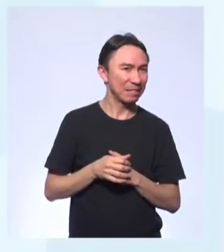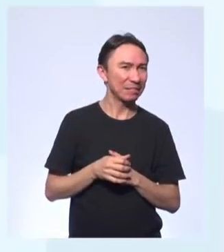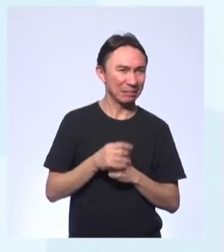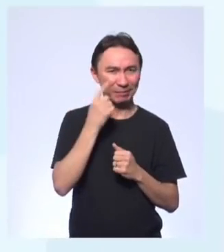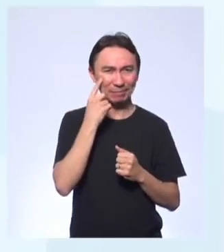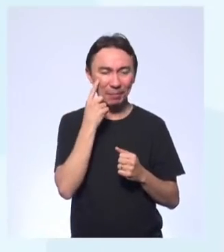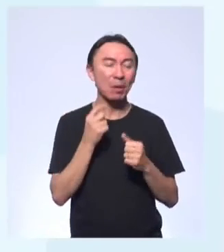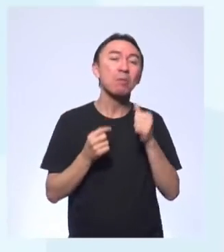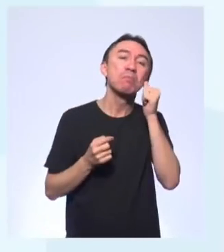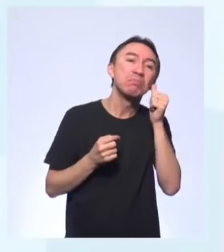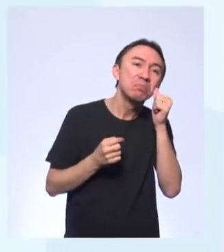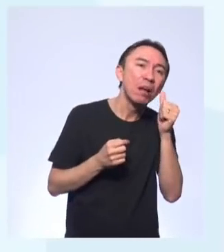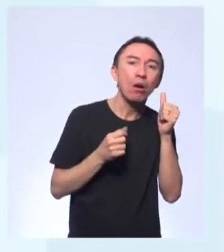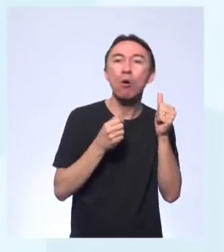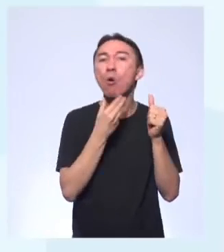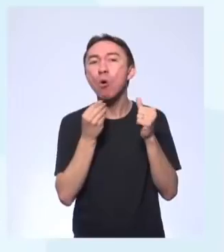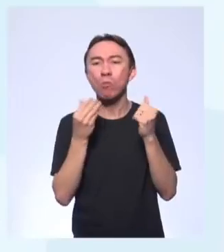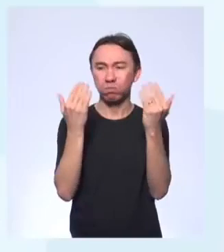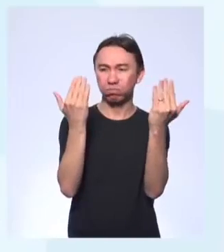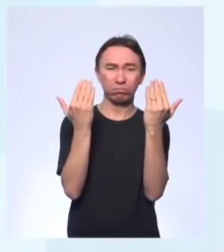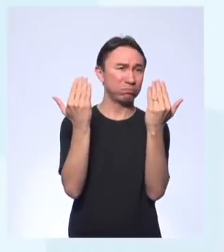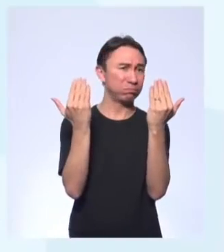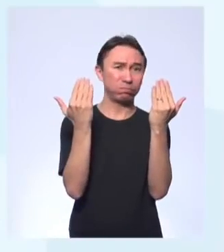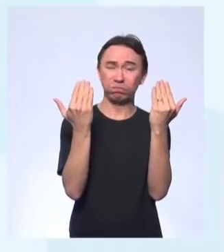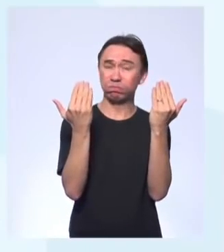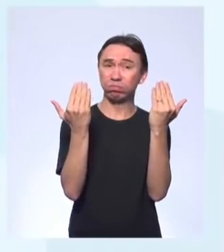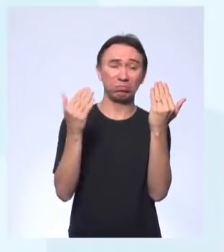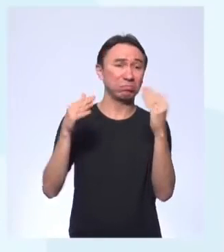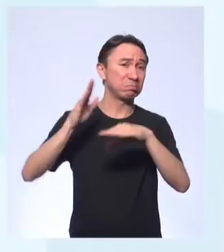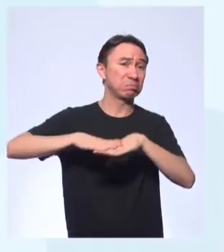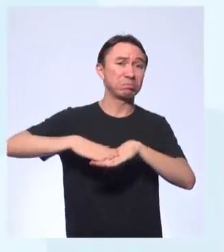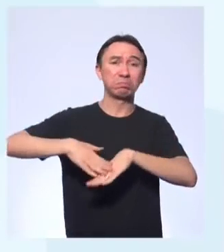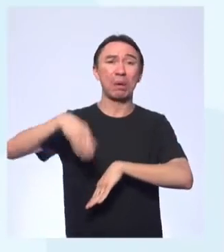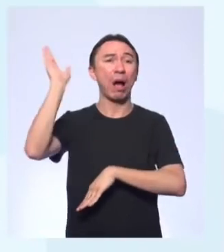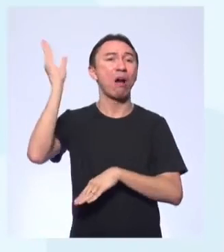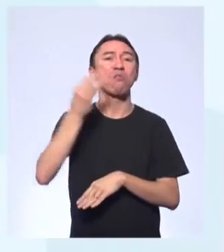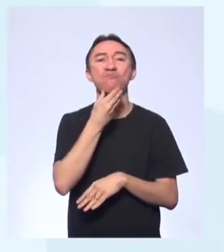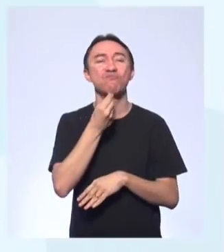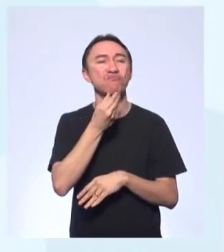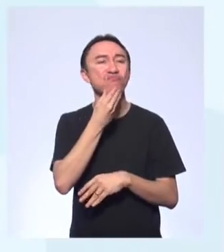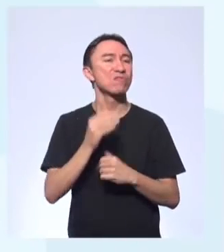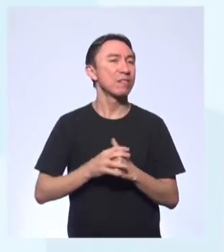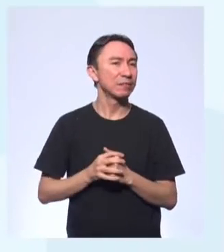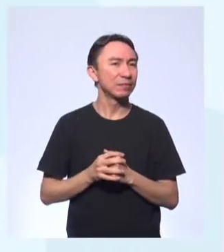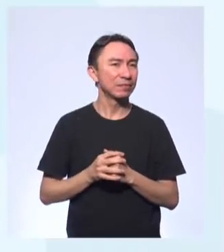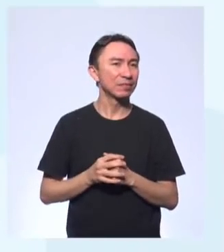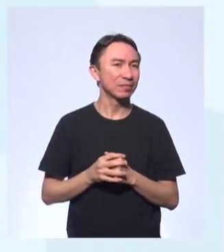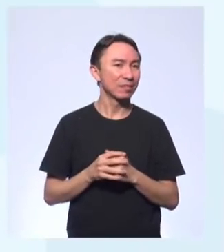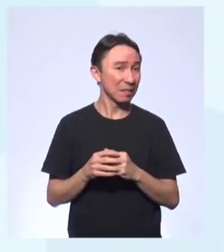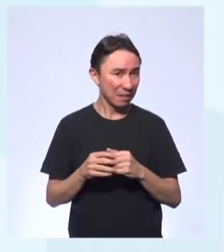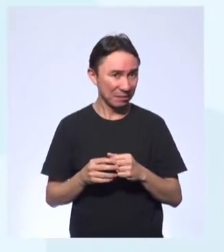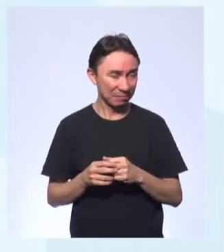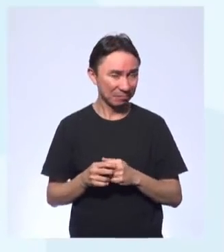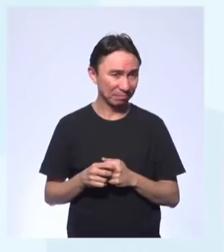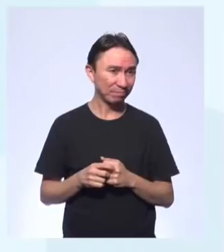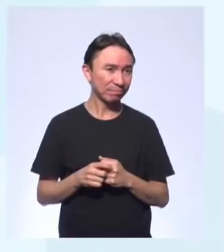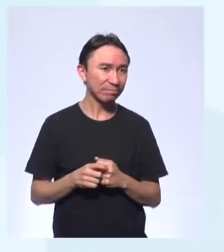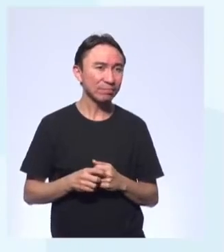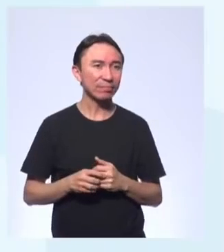masculino, de 32 indivíduos, em contrapartida, né, mulheres ali, cerca de 8 indivíduos,